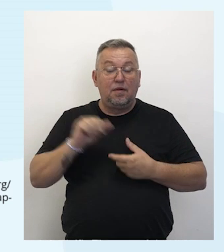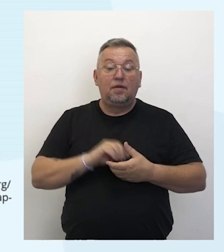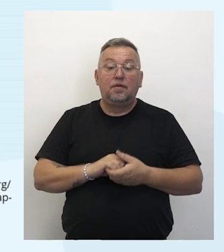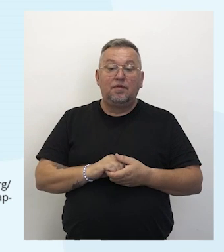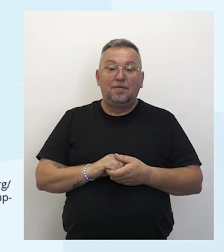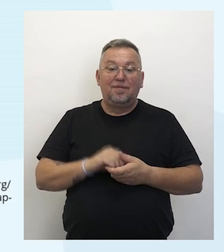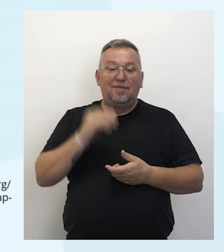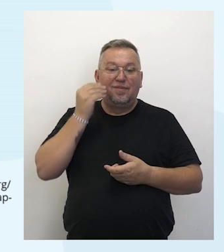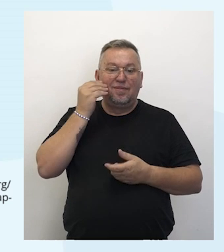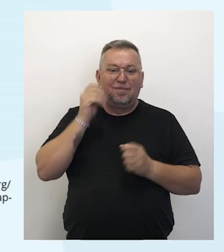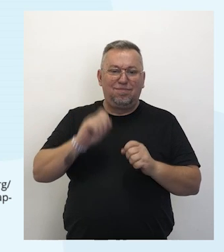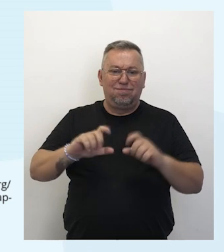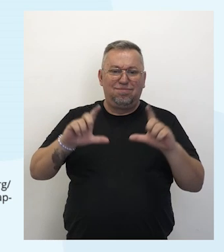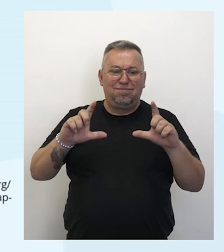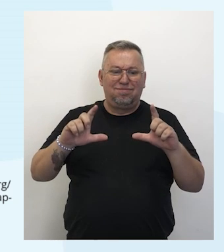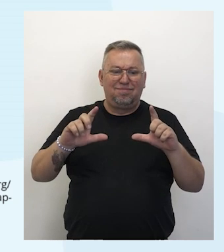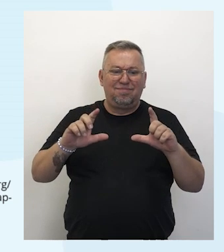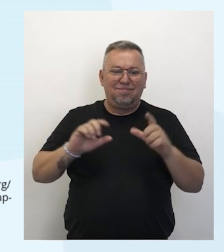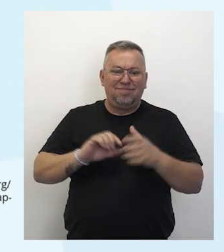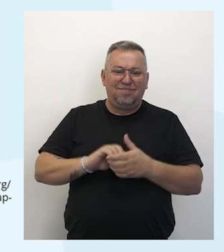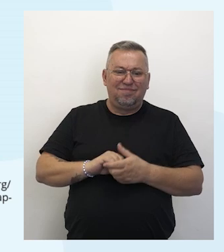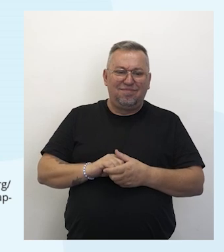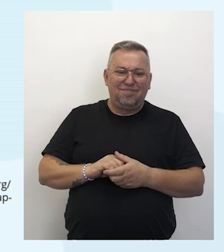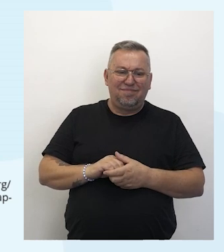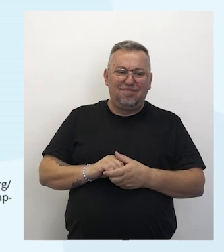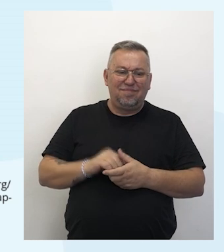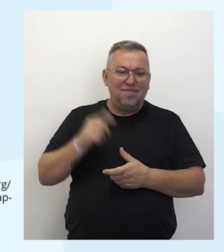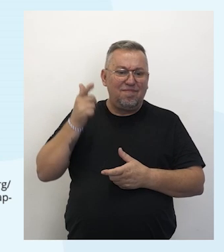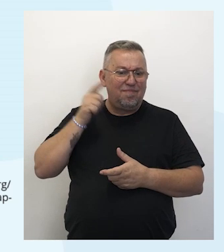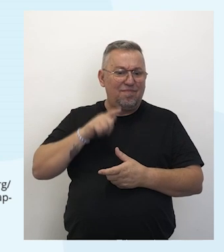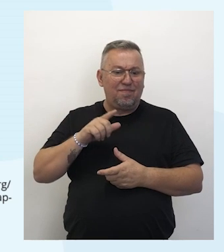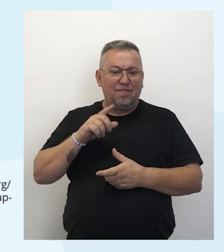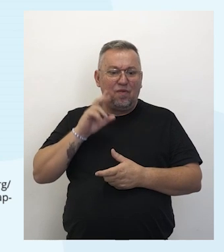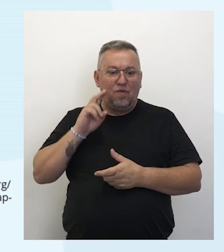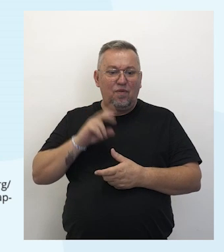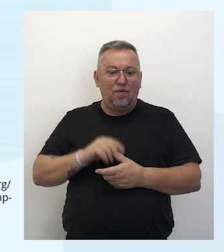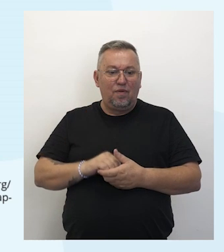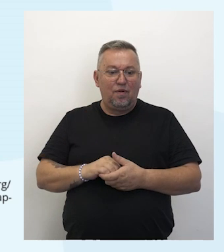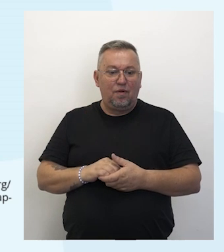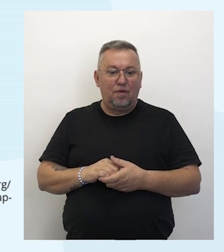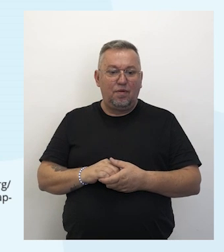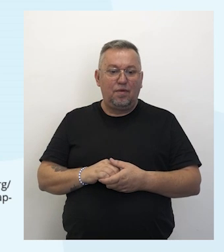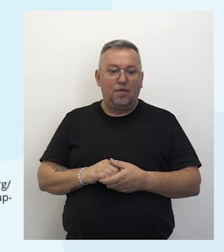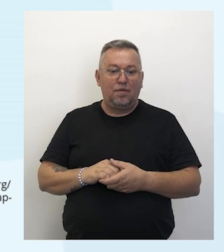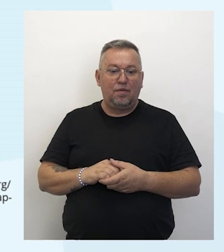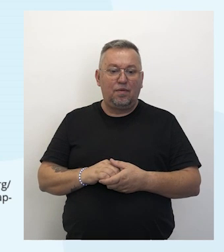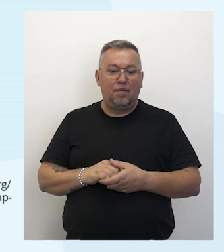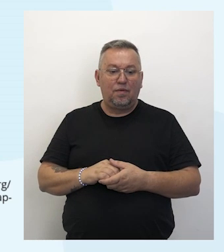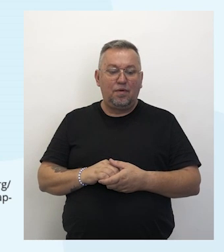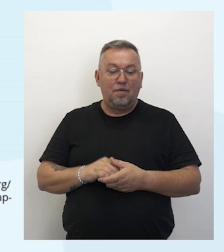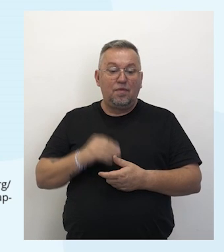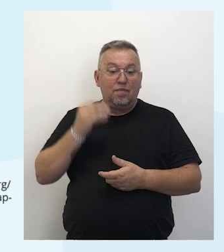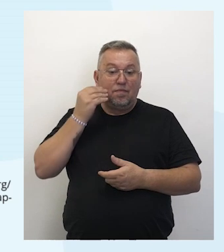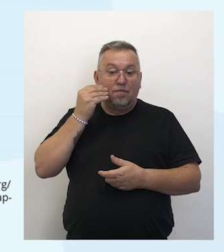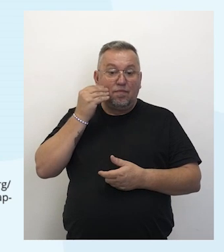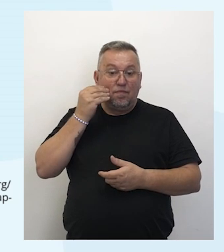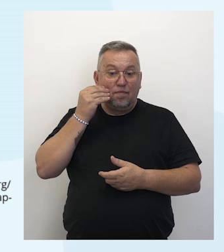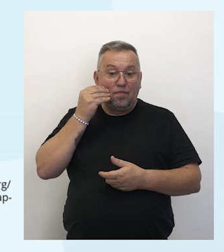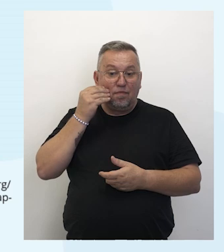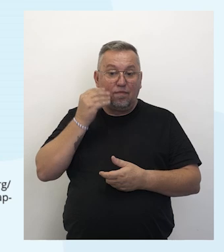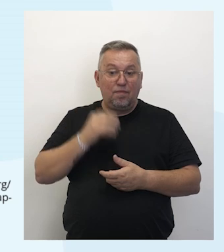a parte... Não sei se eu vou conseguir. Deixa eu ver. Ó, eu vou tentar abrir para vocês esse